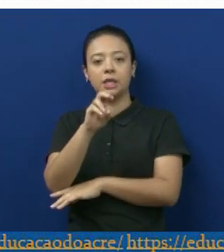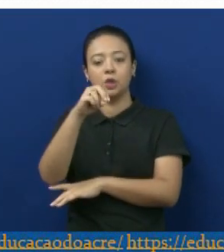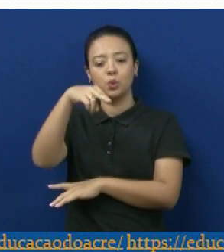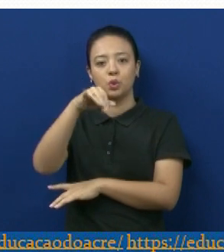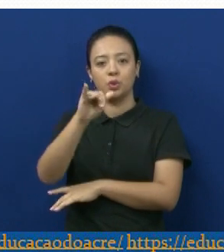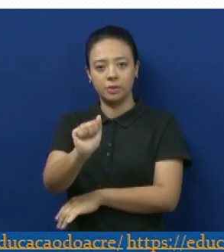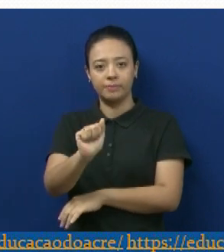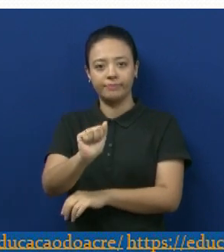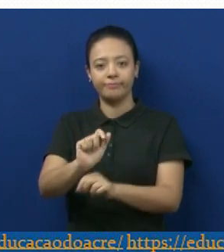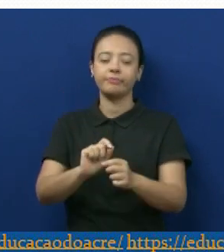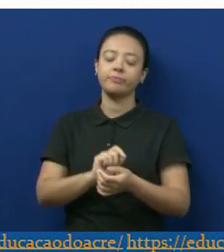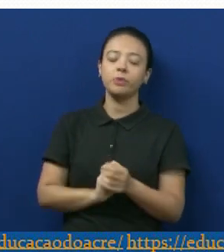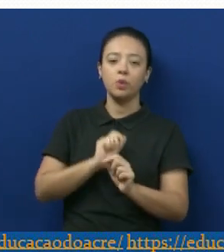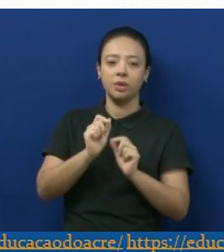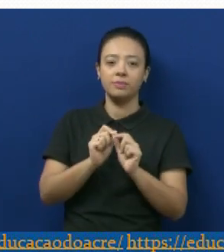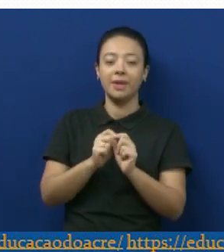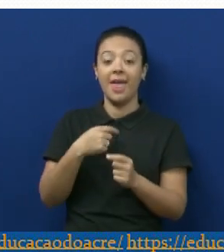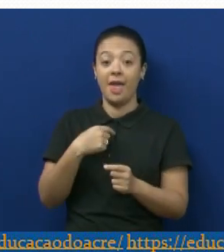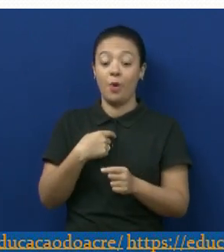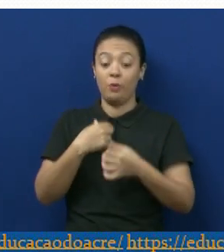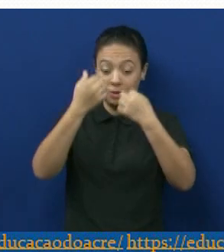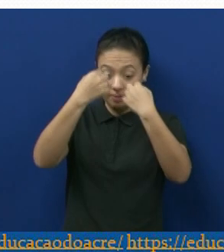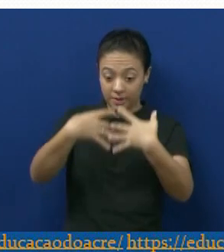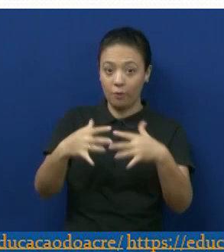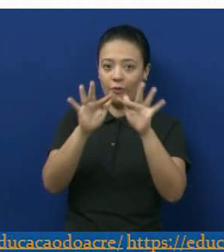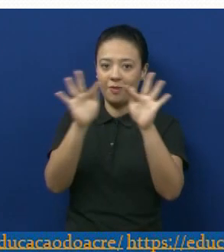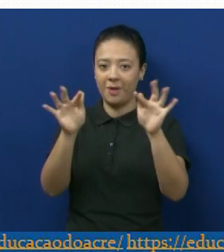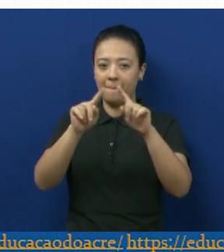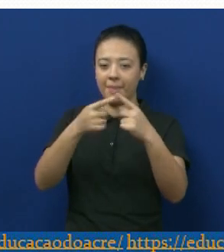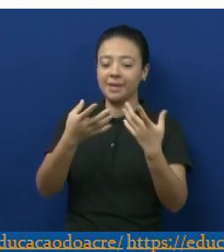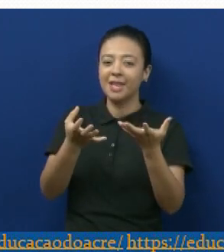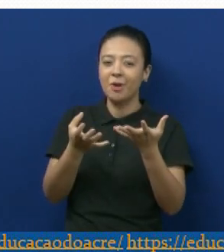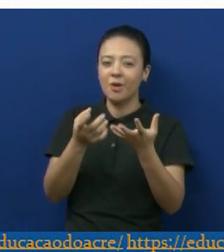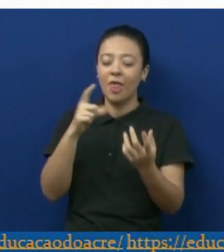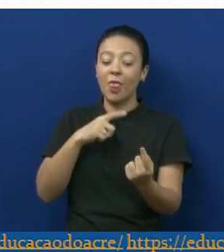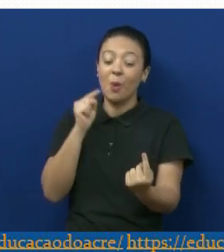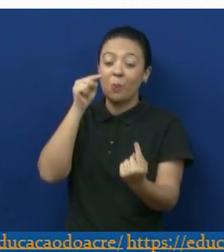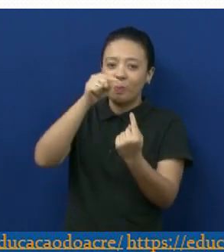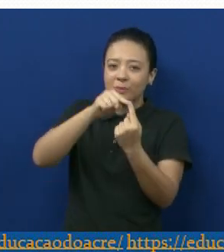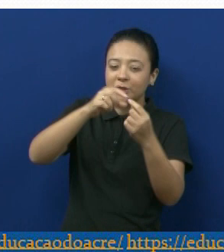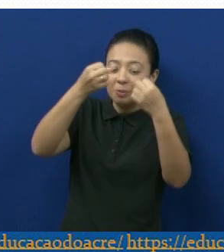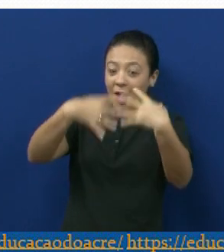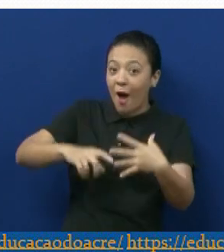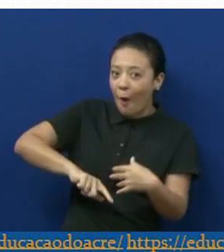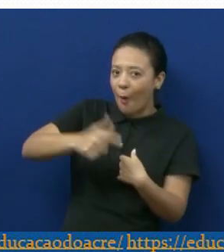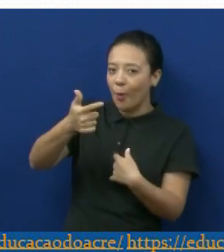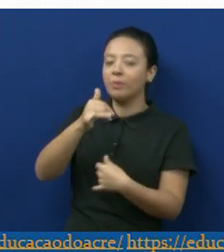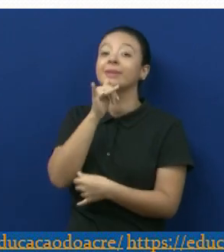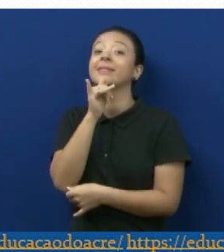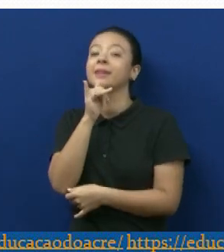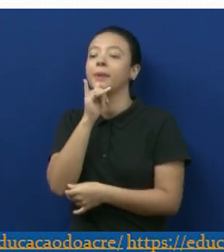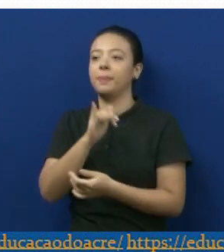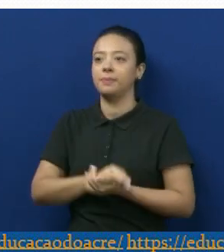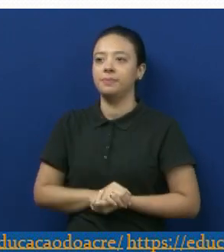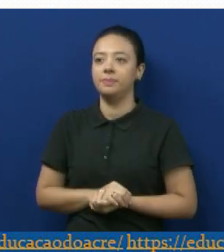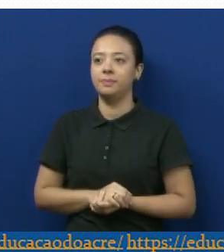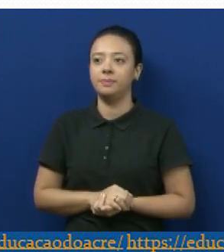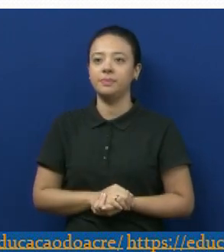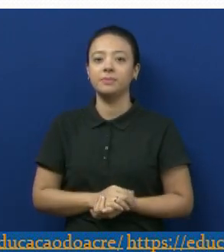contrárias, ideias opostas. Observa esse exemplo na sua tela. Uma noite longa para uma vida